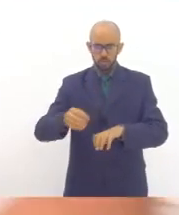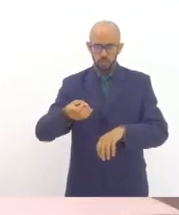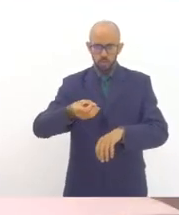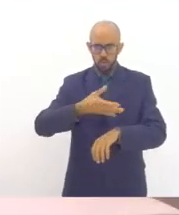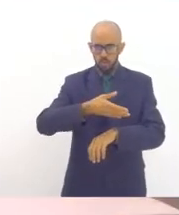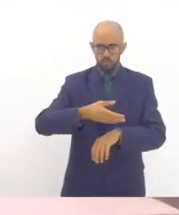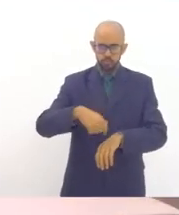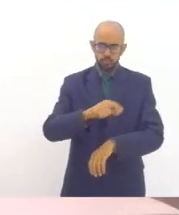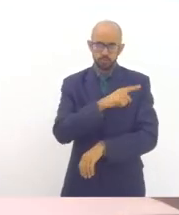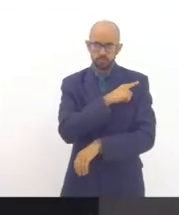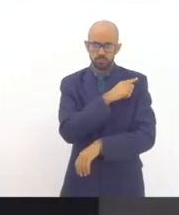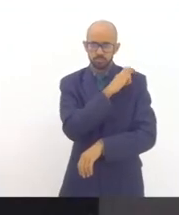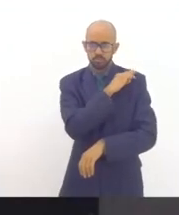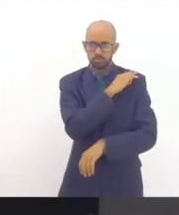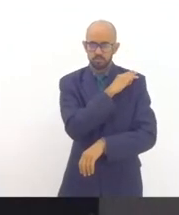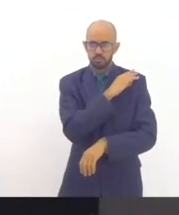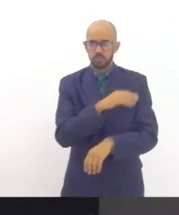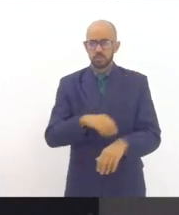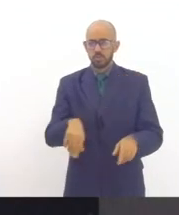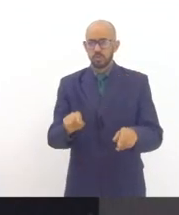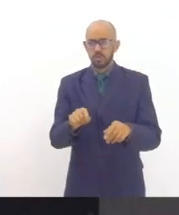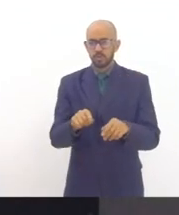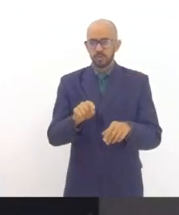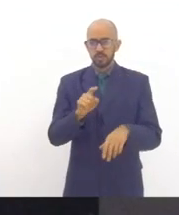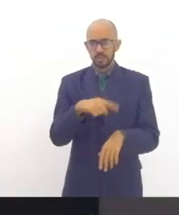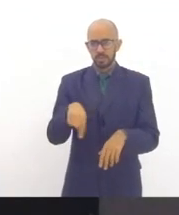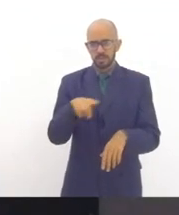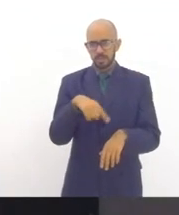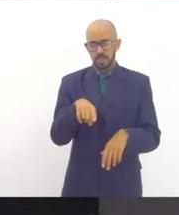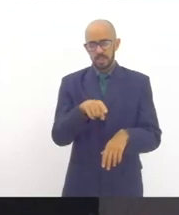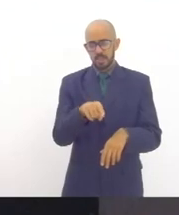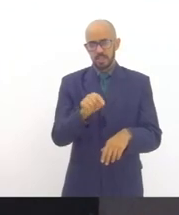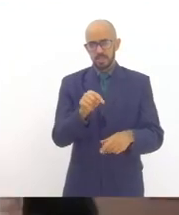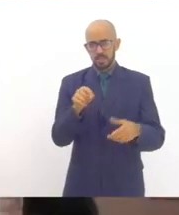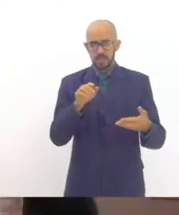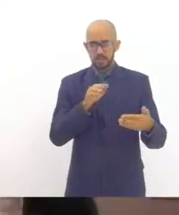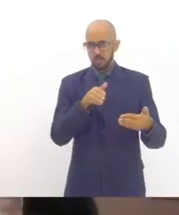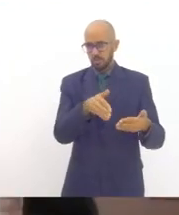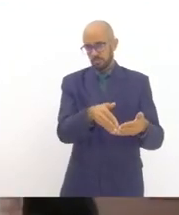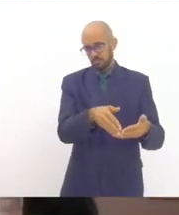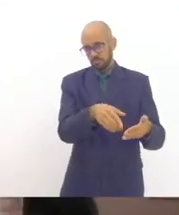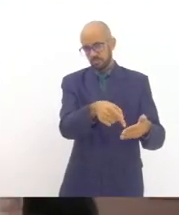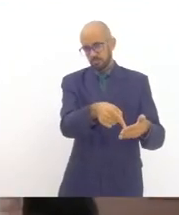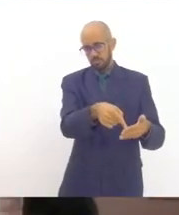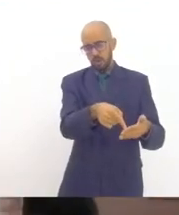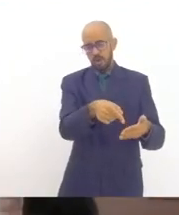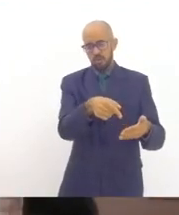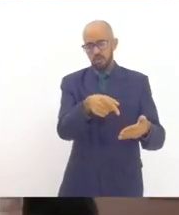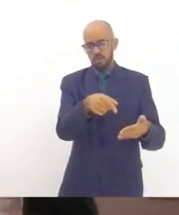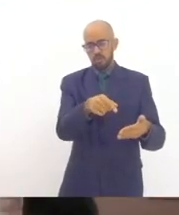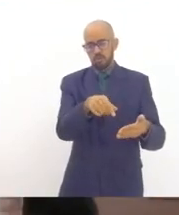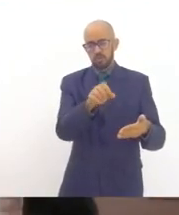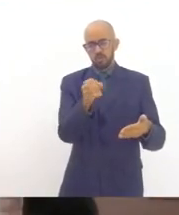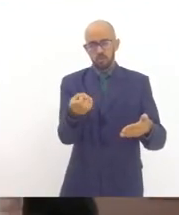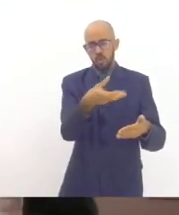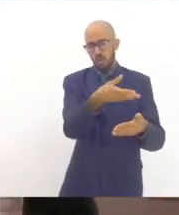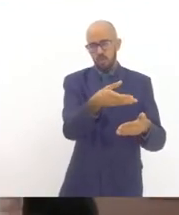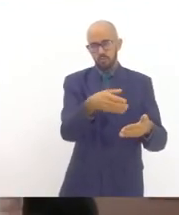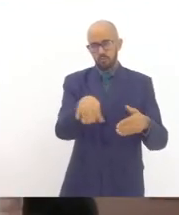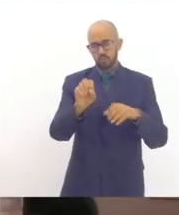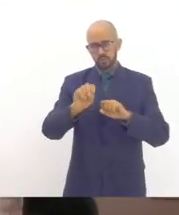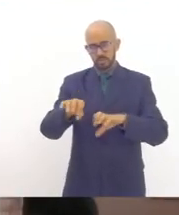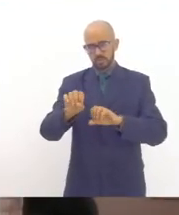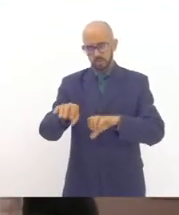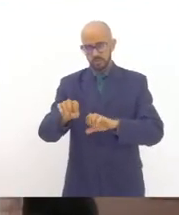nele eles, o documento se dirige à Câmara Técnica do Novo Ensino Médio e reivindicam, por meio